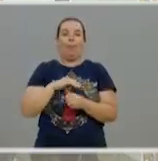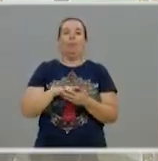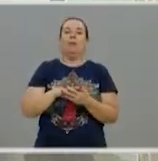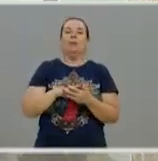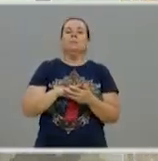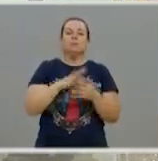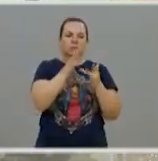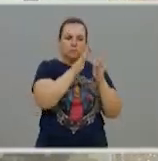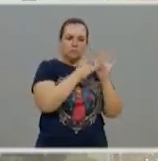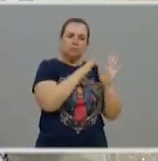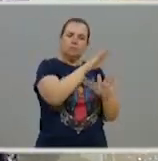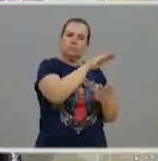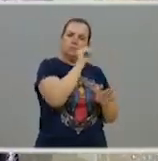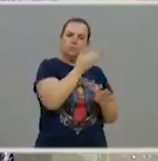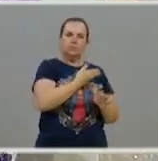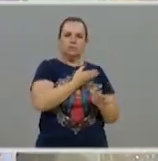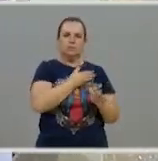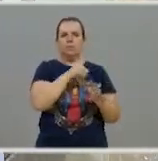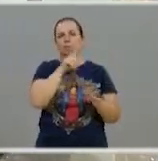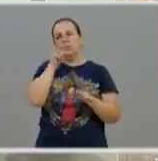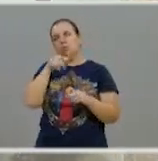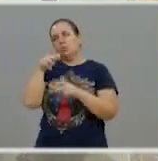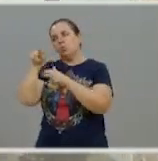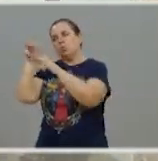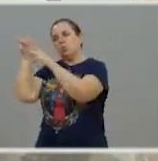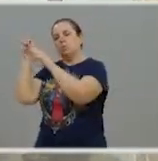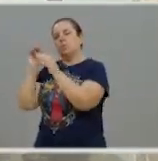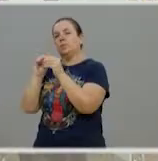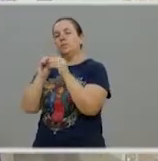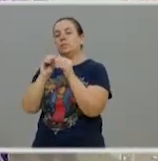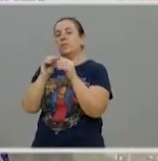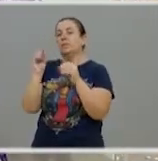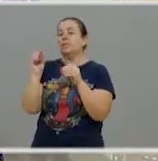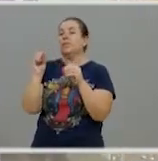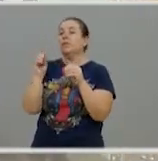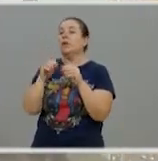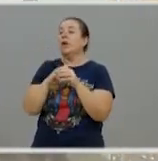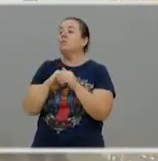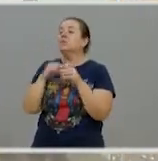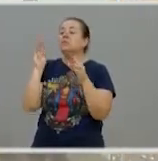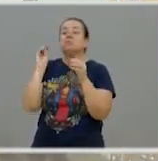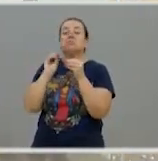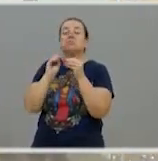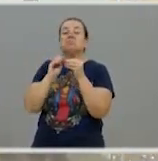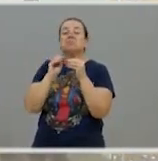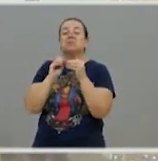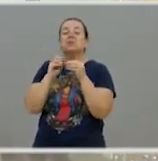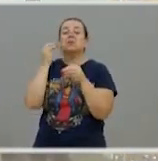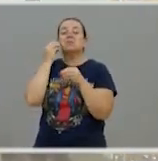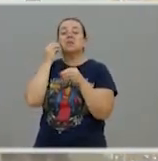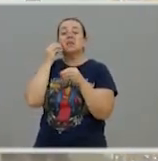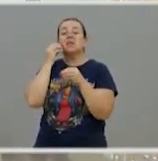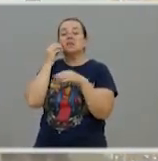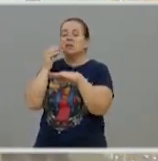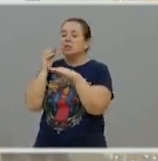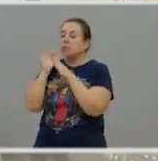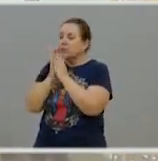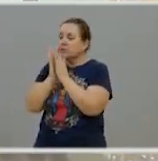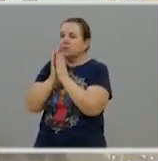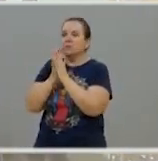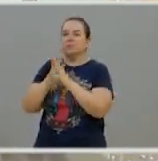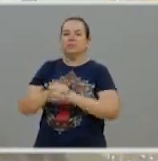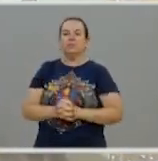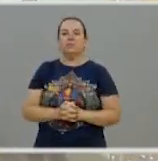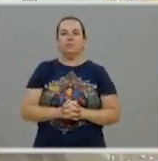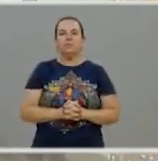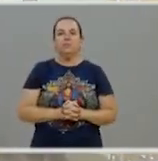Monte Tabor? Caramba, eu fui lá, esse ano vou voltar nos 50 anos da renovação carismática, quem quiser ir comigo, só olha